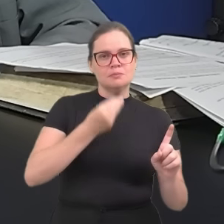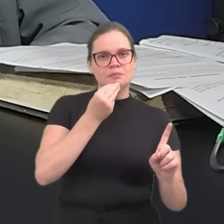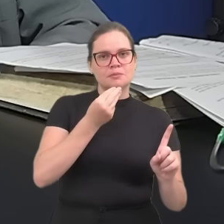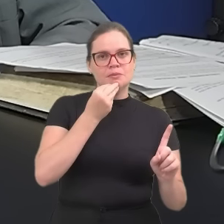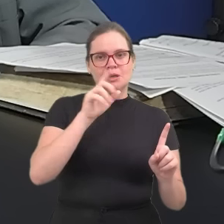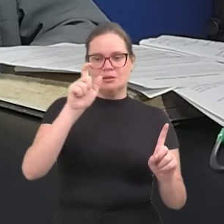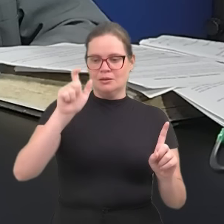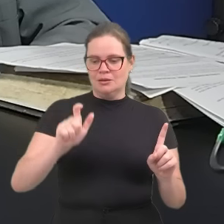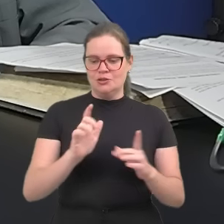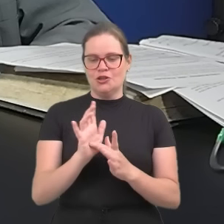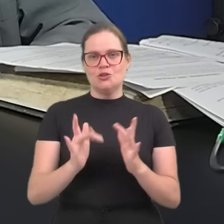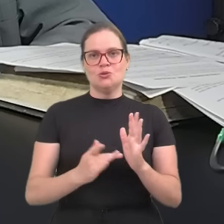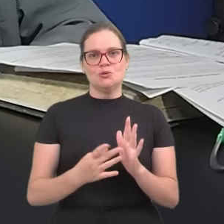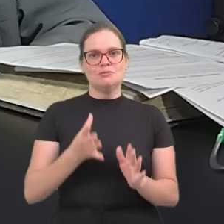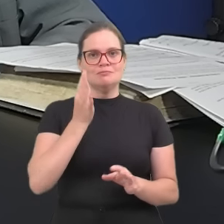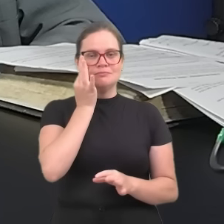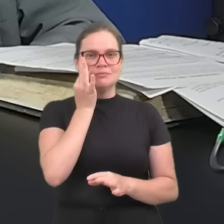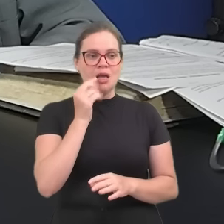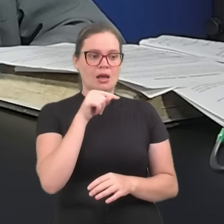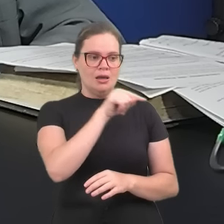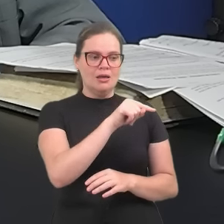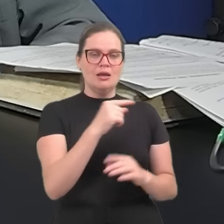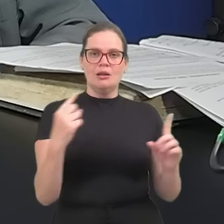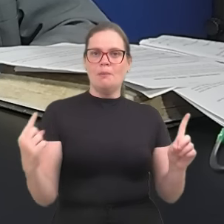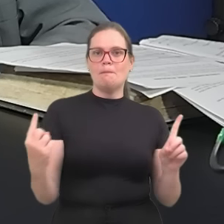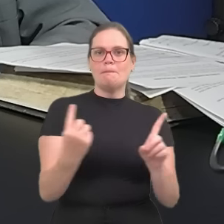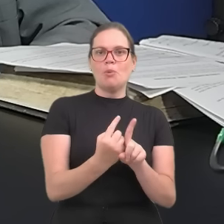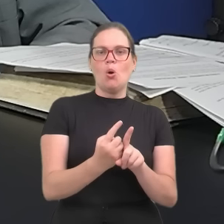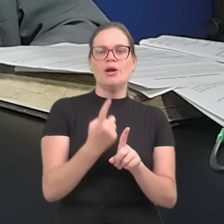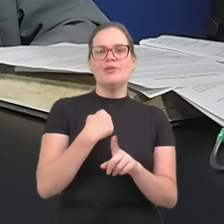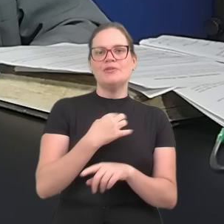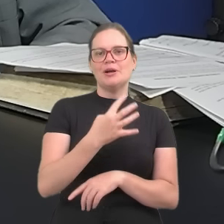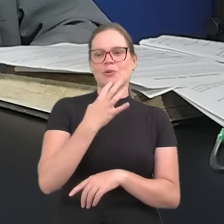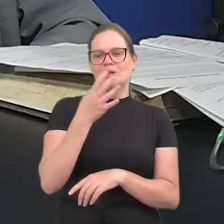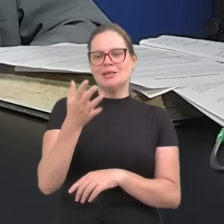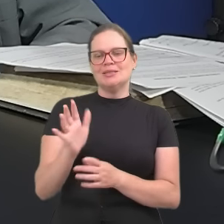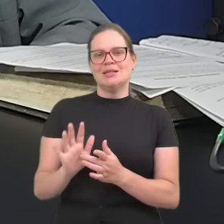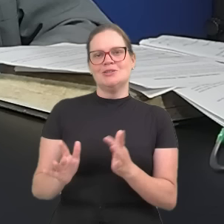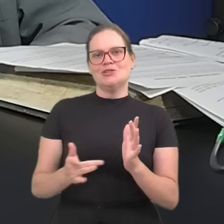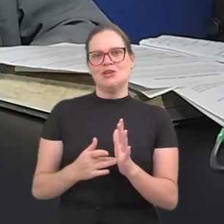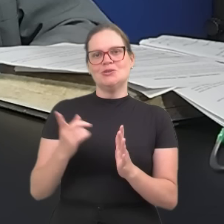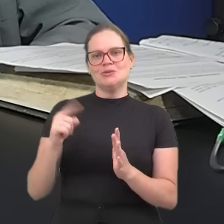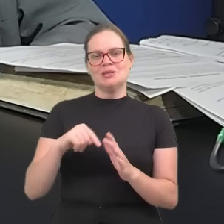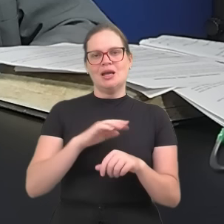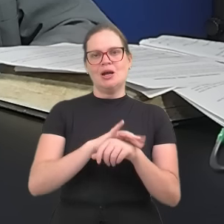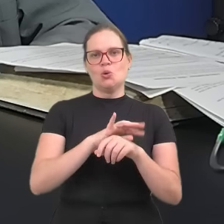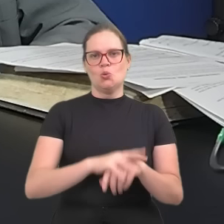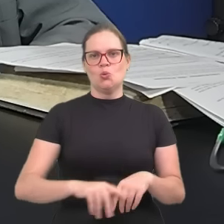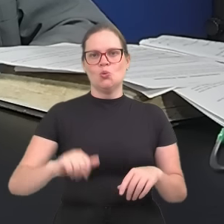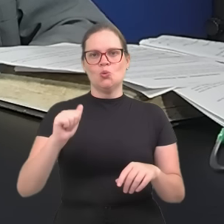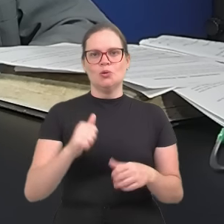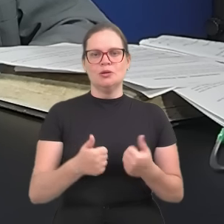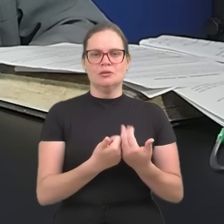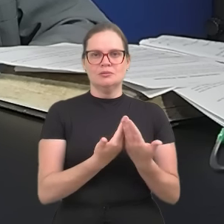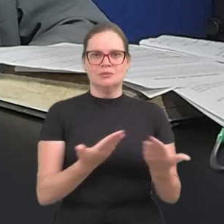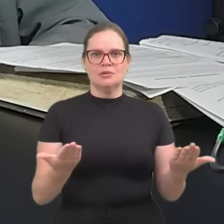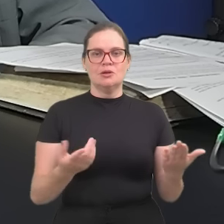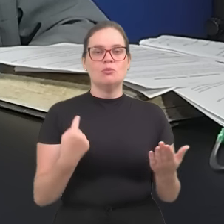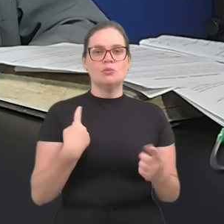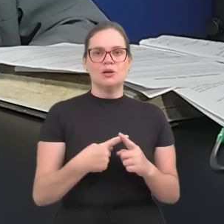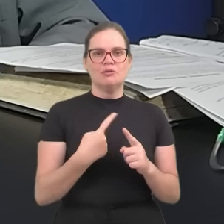E o cego que estava nas trevas ia conhecer esse dia, que é estar na presença de Jesus, e a cura que ele recebeu foi uma